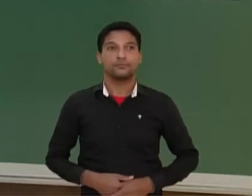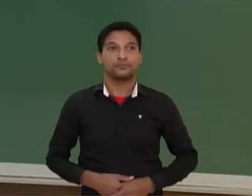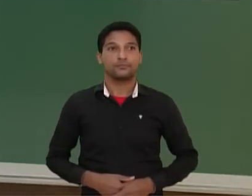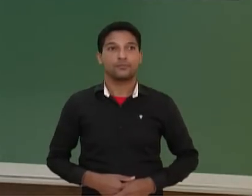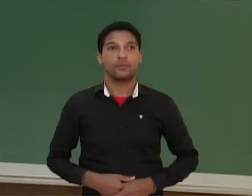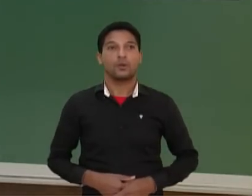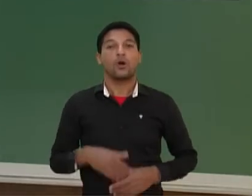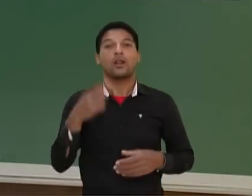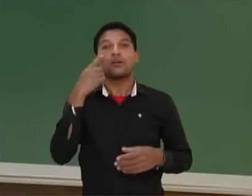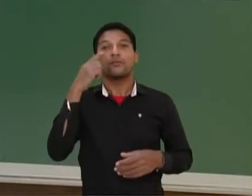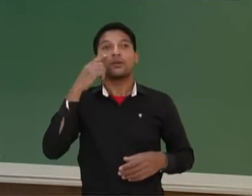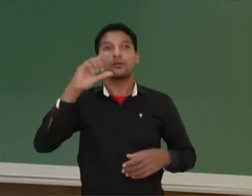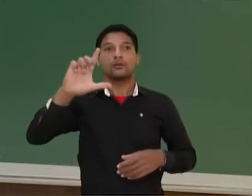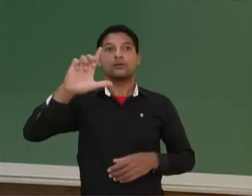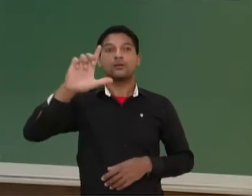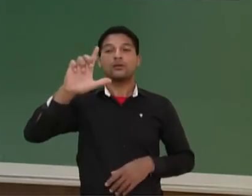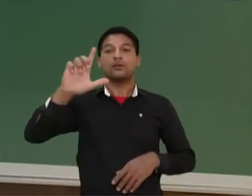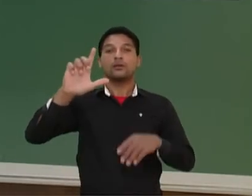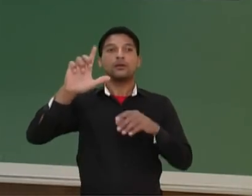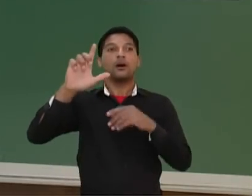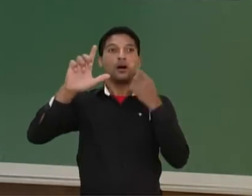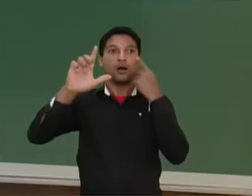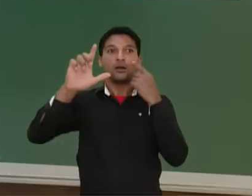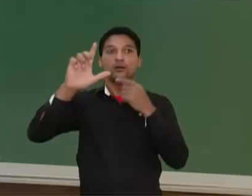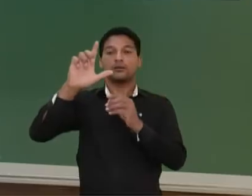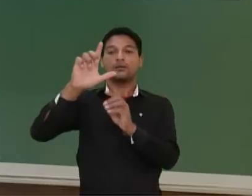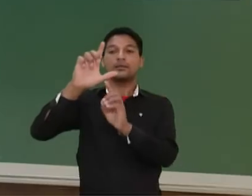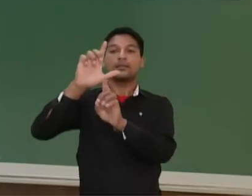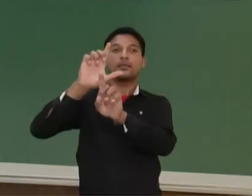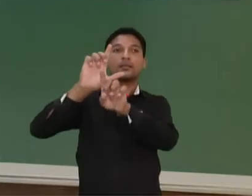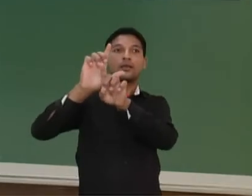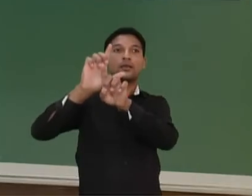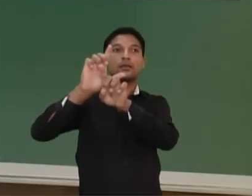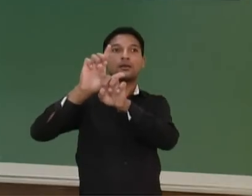E olha para esse triângulo D, B, C.